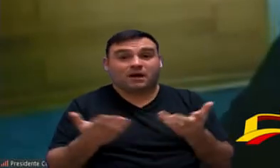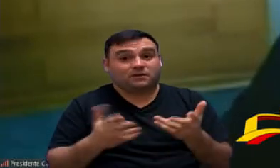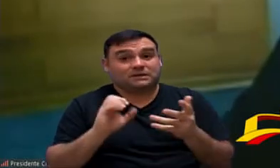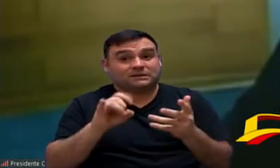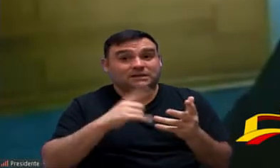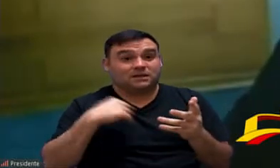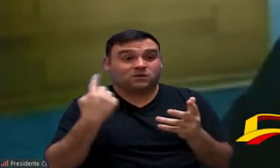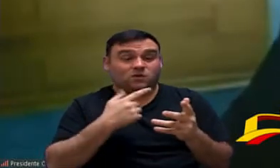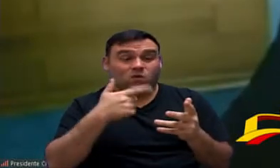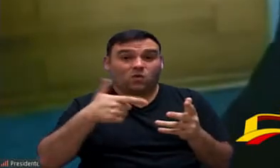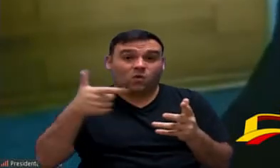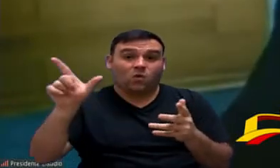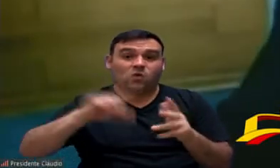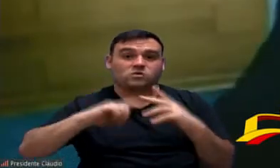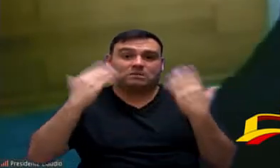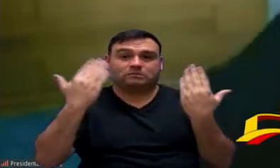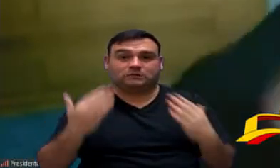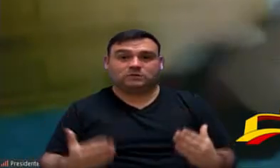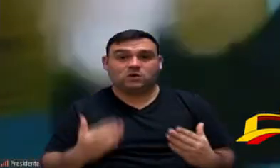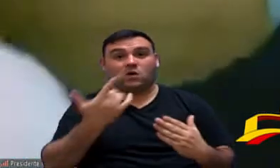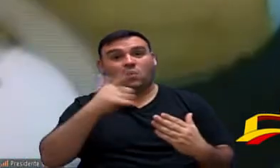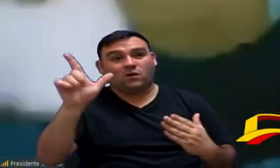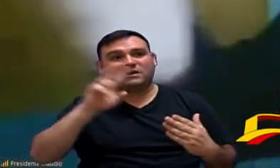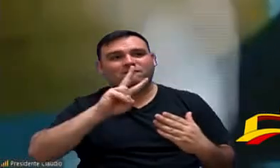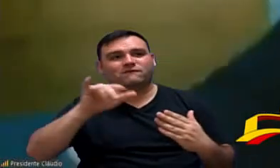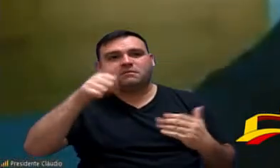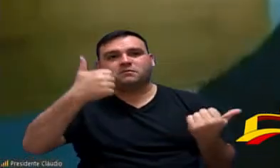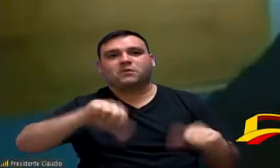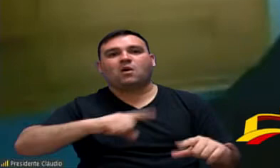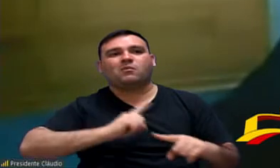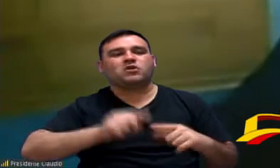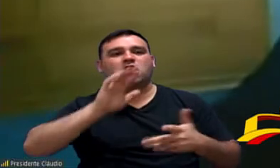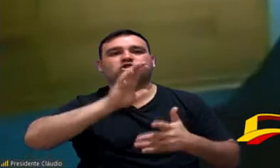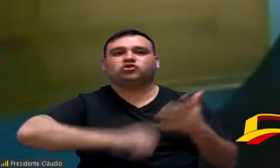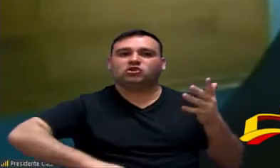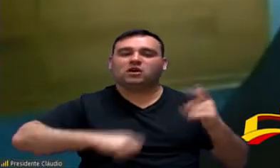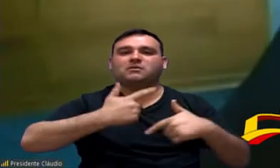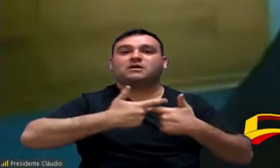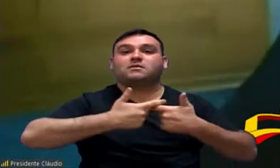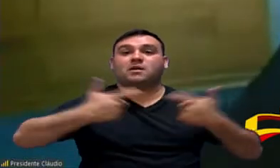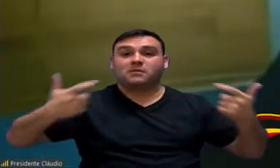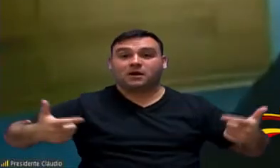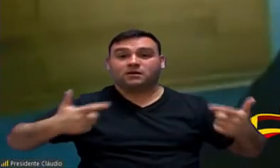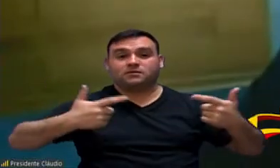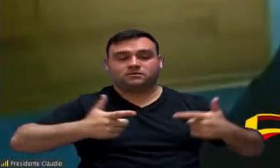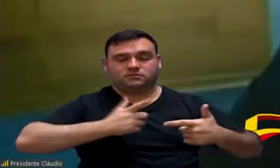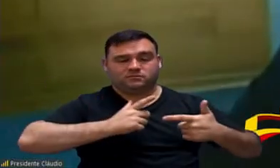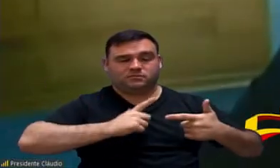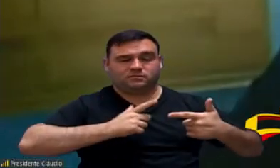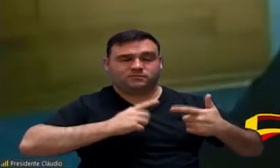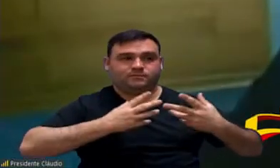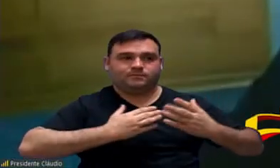nós abrir outra licitação para poder colocar outra, é pior ainda. Então, nós ampliamos o número da nossa...